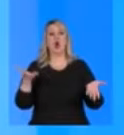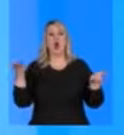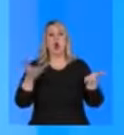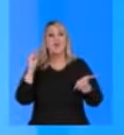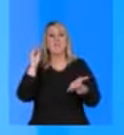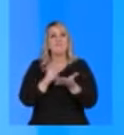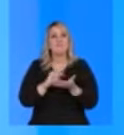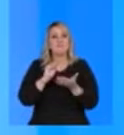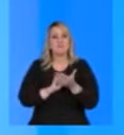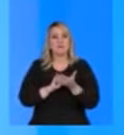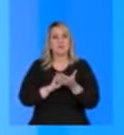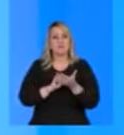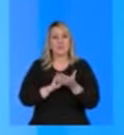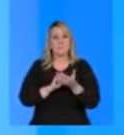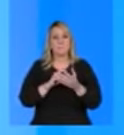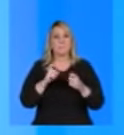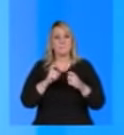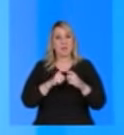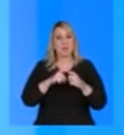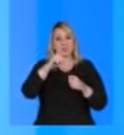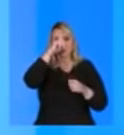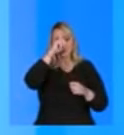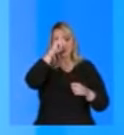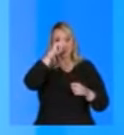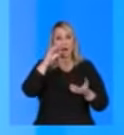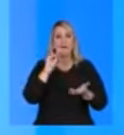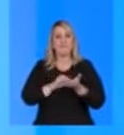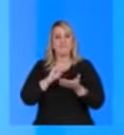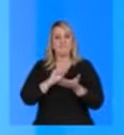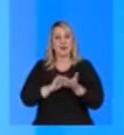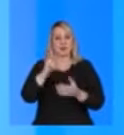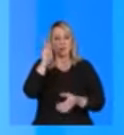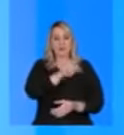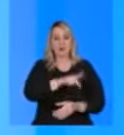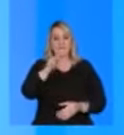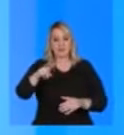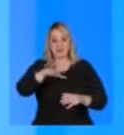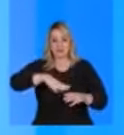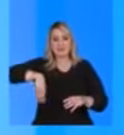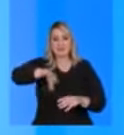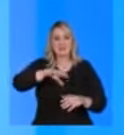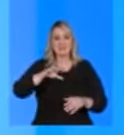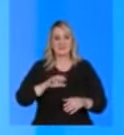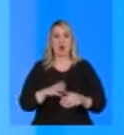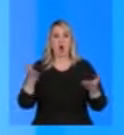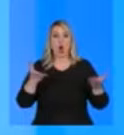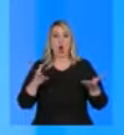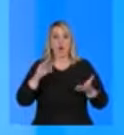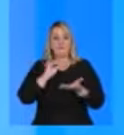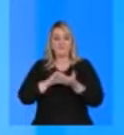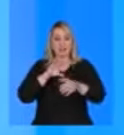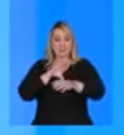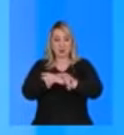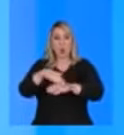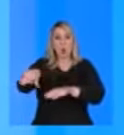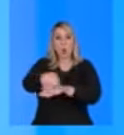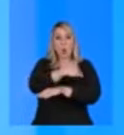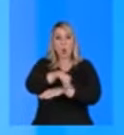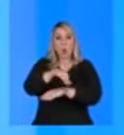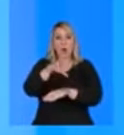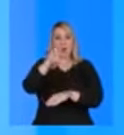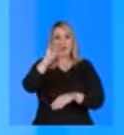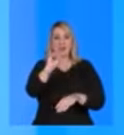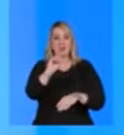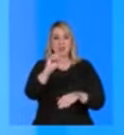faltam médicos nos hospitais hoje faltam professores na sala de aula hoje falta segurança na rua da cidade do Rio de Janeiro